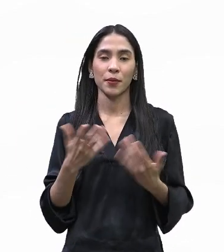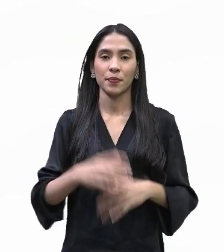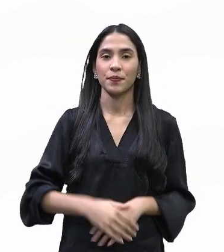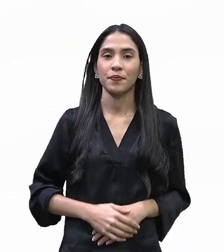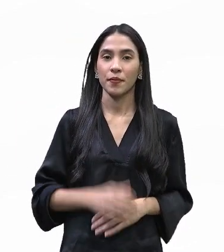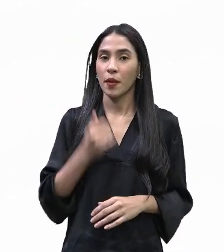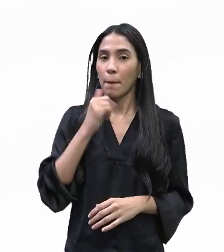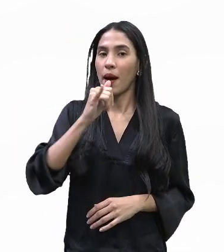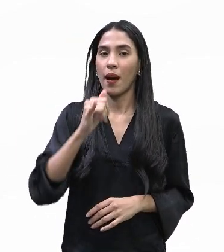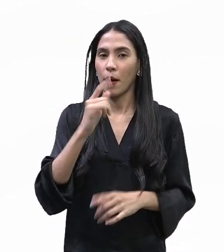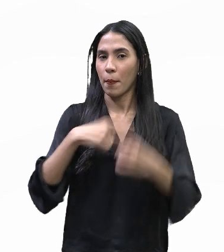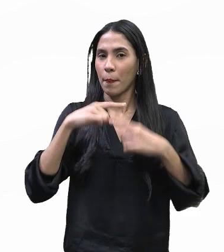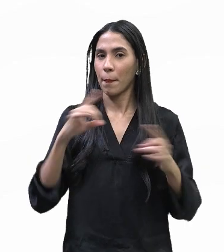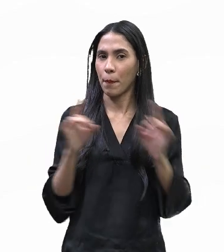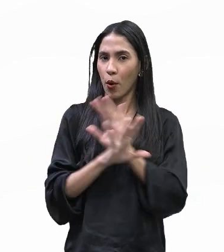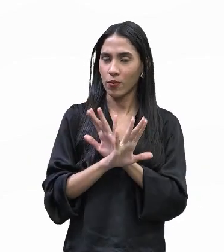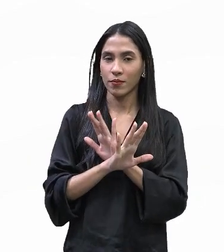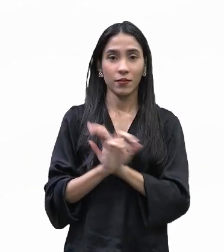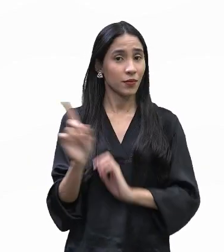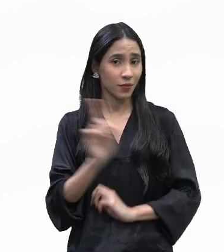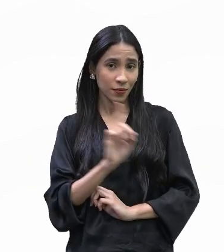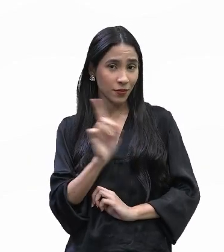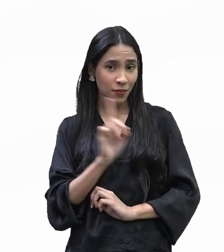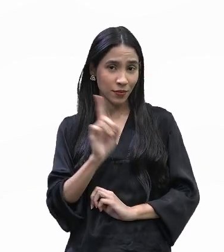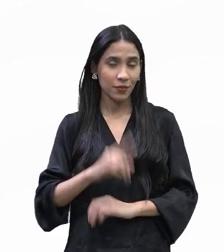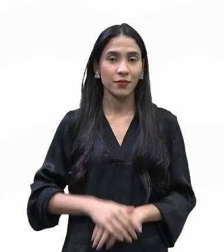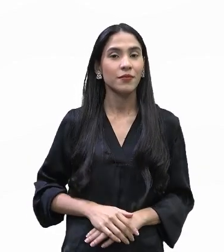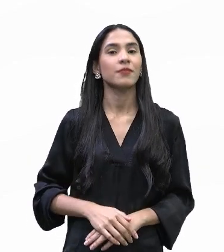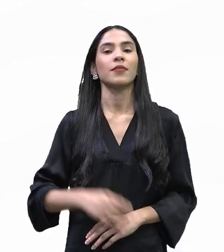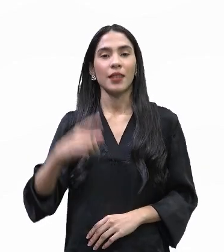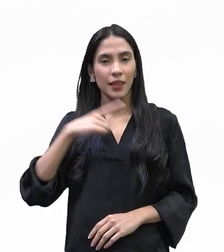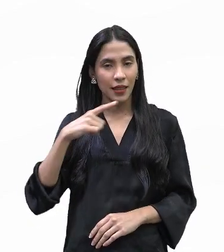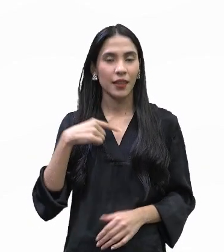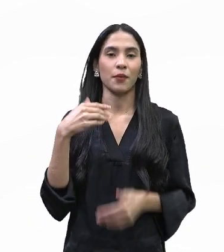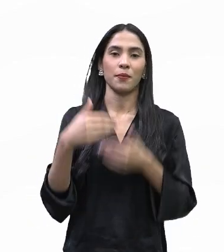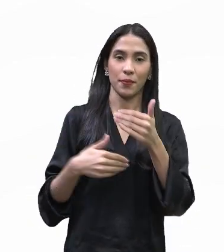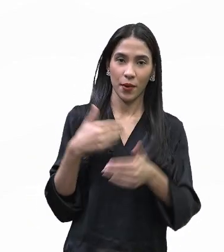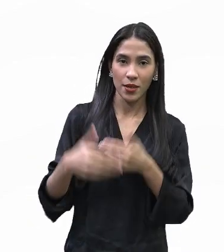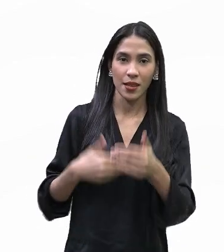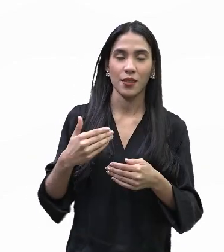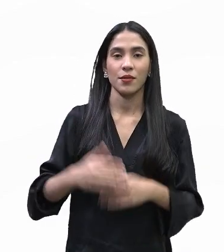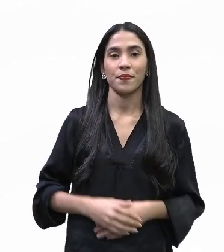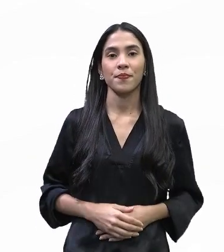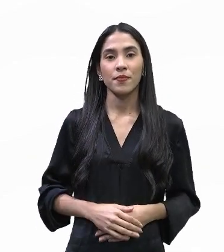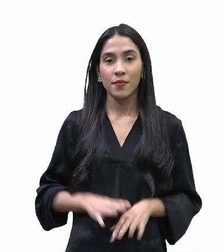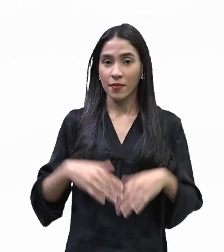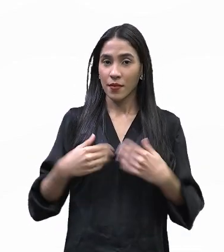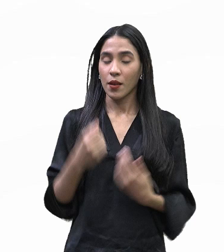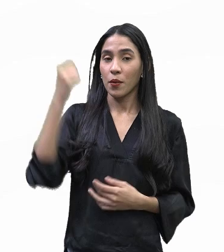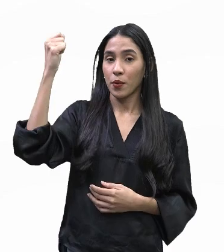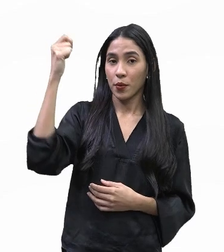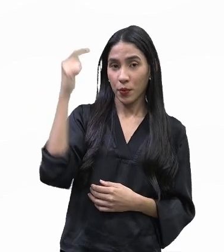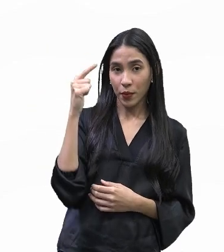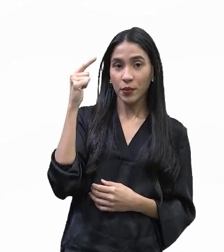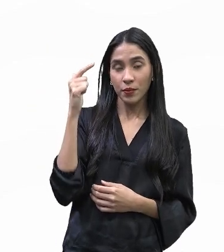vira energia. Não é bem assim, a gente vai ver que existe todo um processo, né? Então, essa luz solar, ela é utilizada